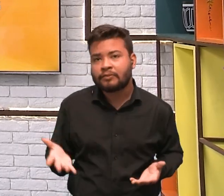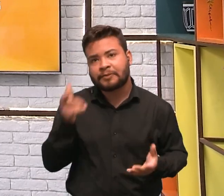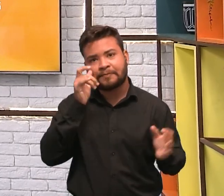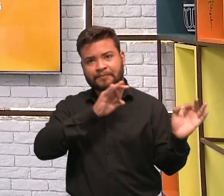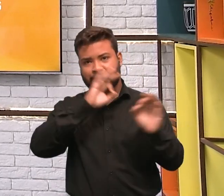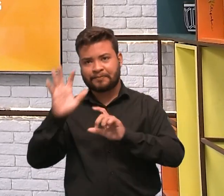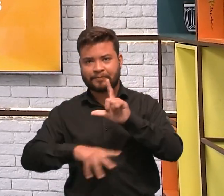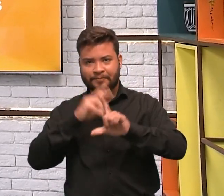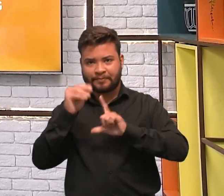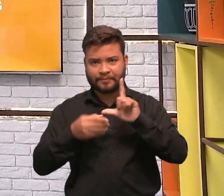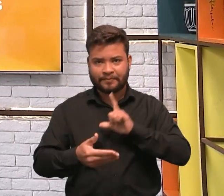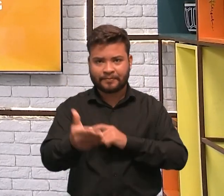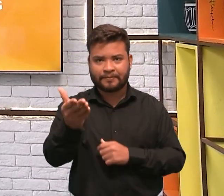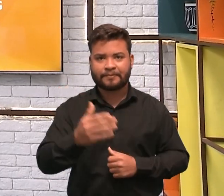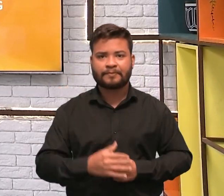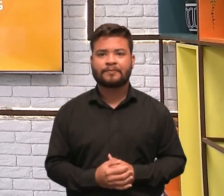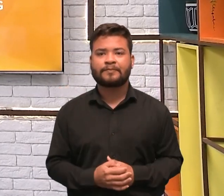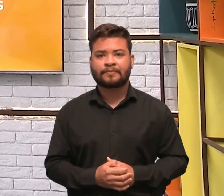já está no ar.